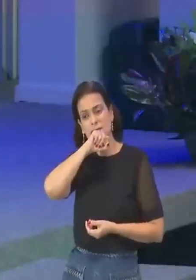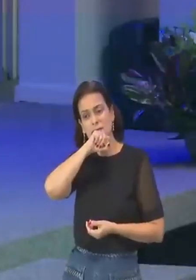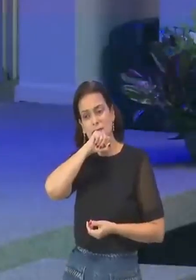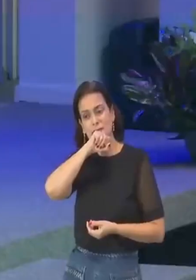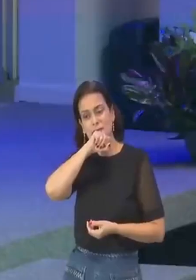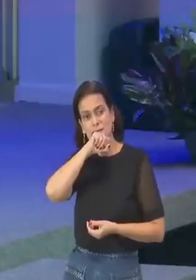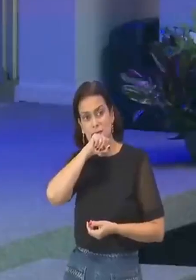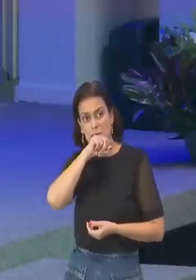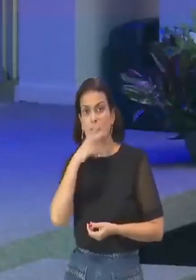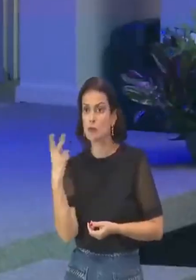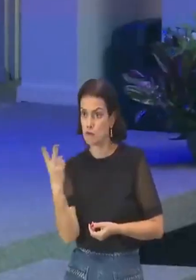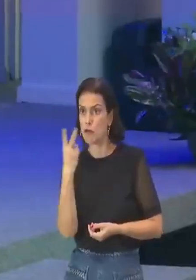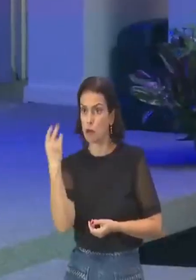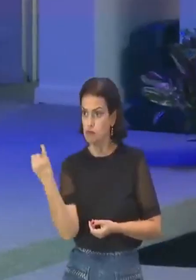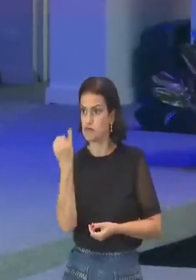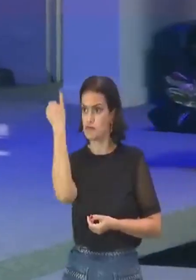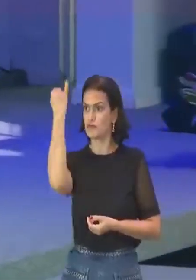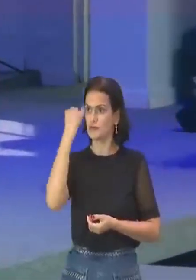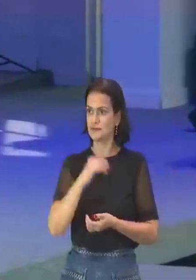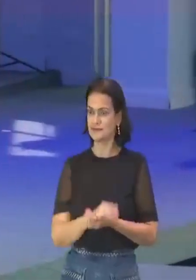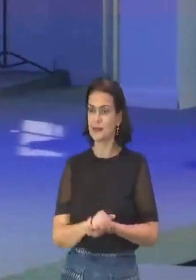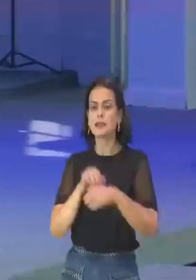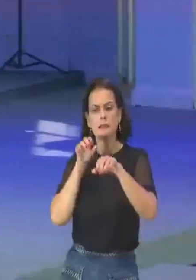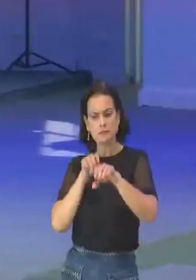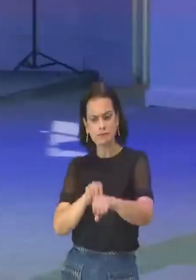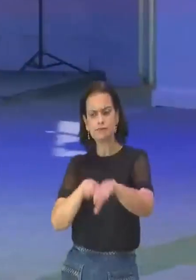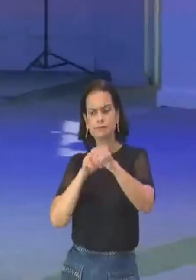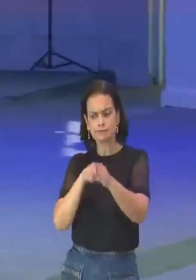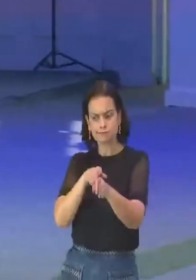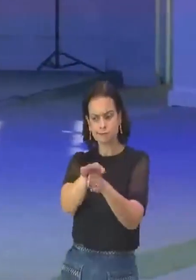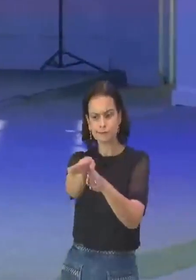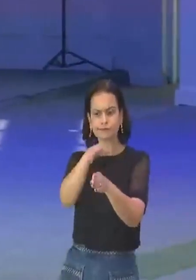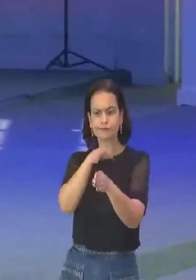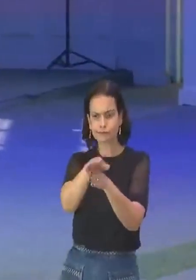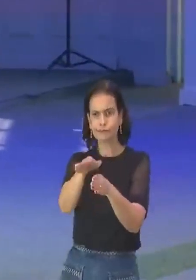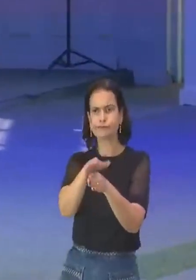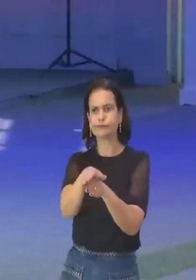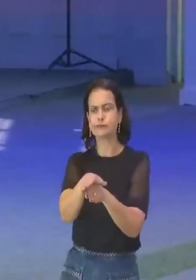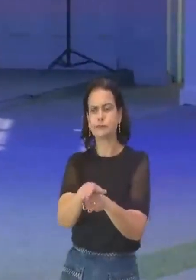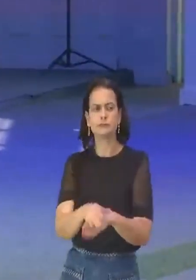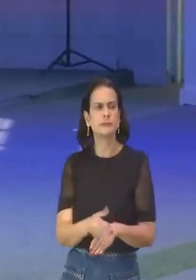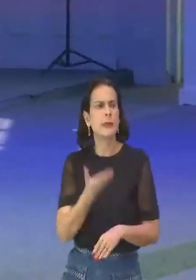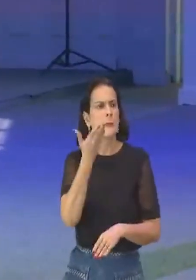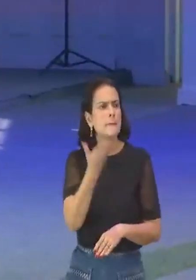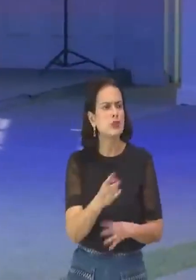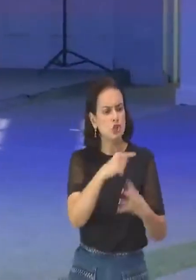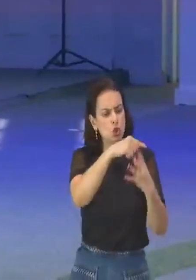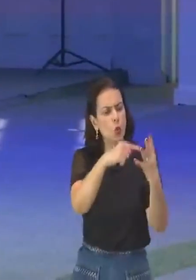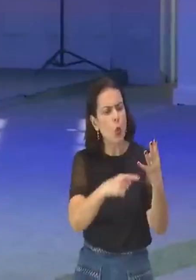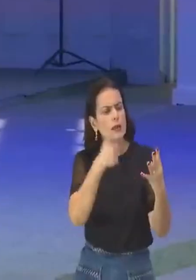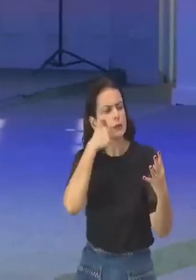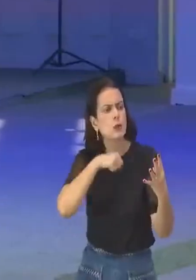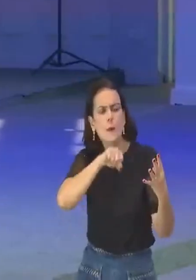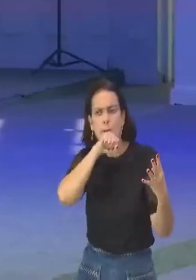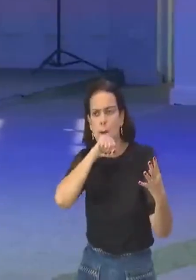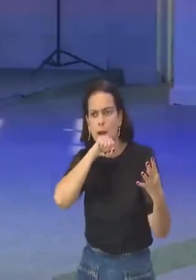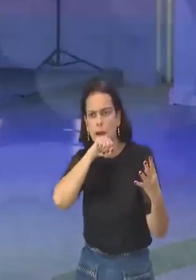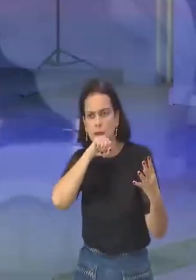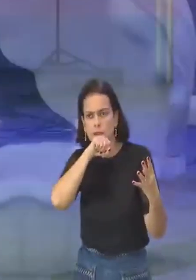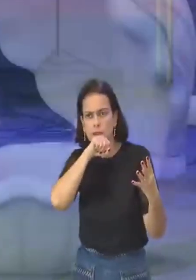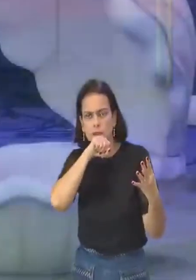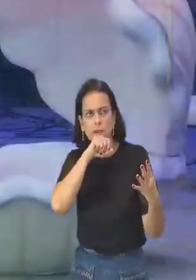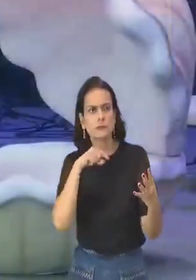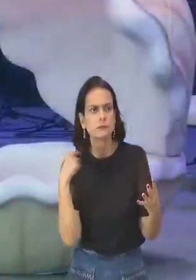de grande valor que ensinam isso. Eu queria pedir 4 mães aqui